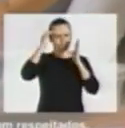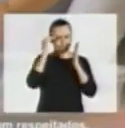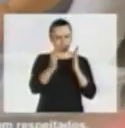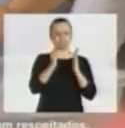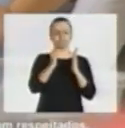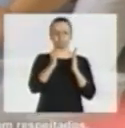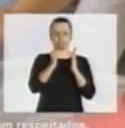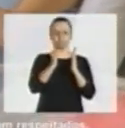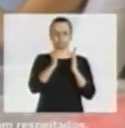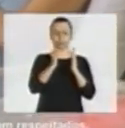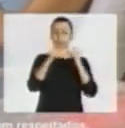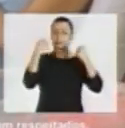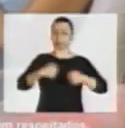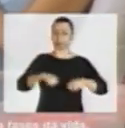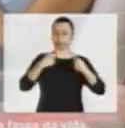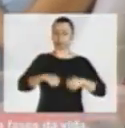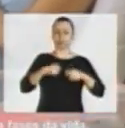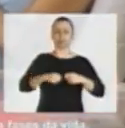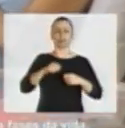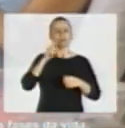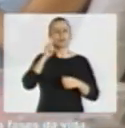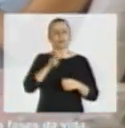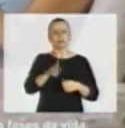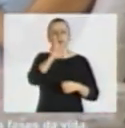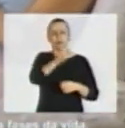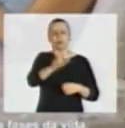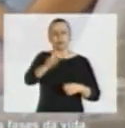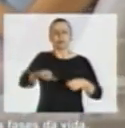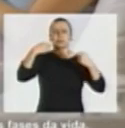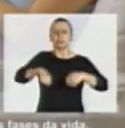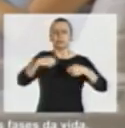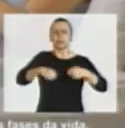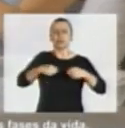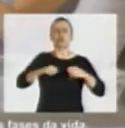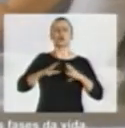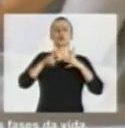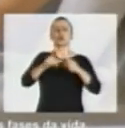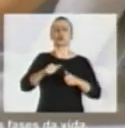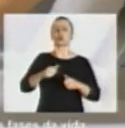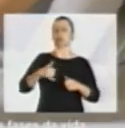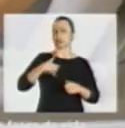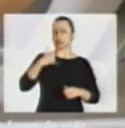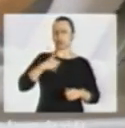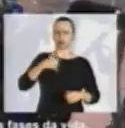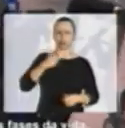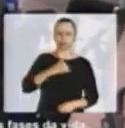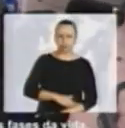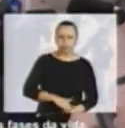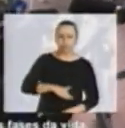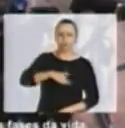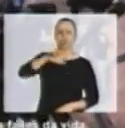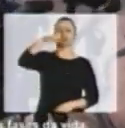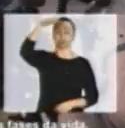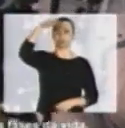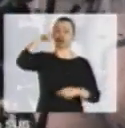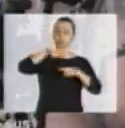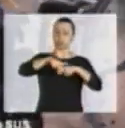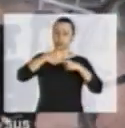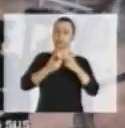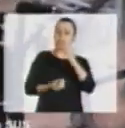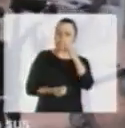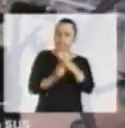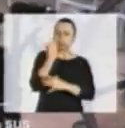deficiência sejam respeitados é preciso considerar suas necessidades em todas as fases da vida por